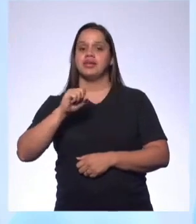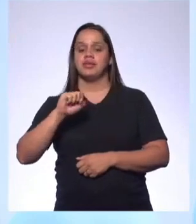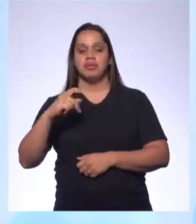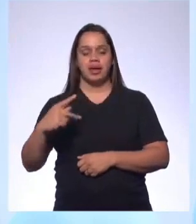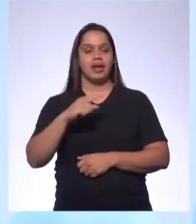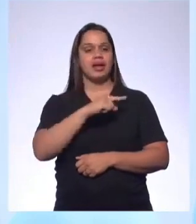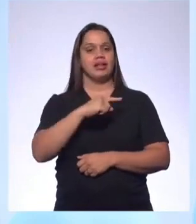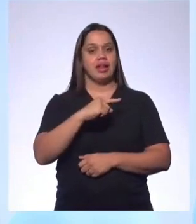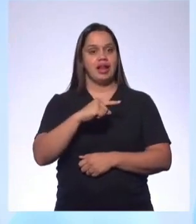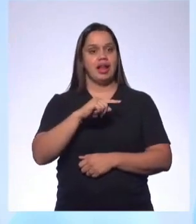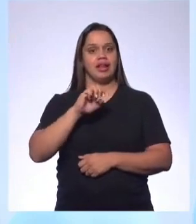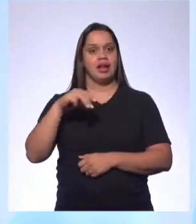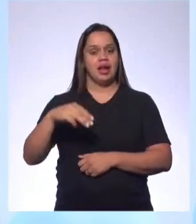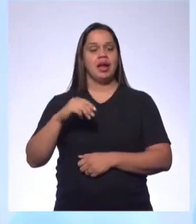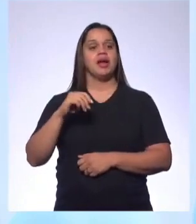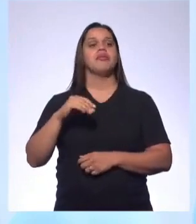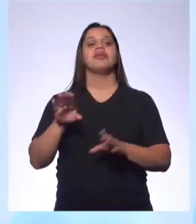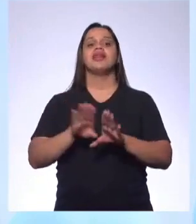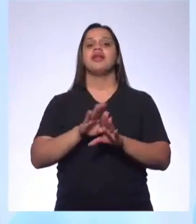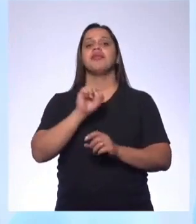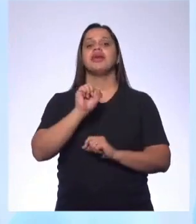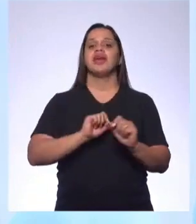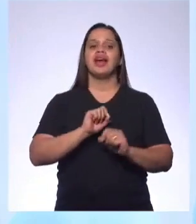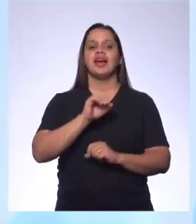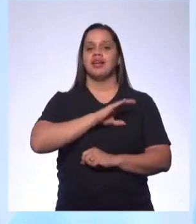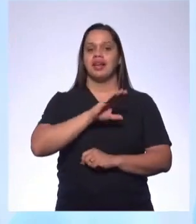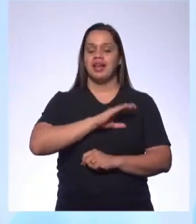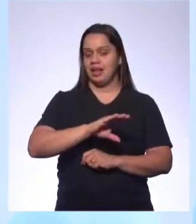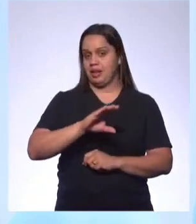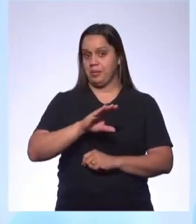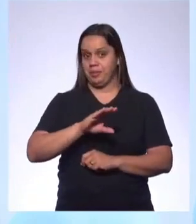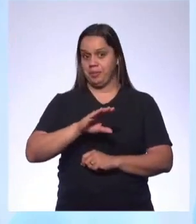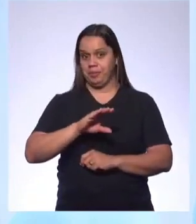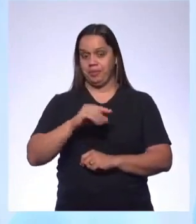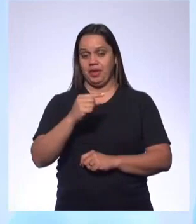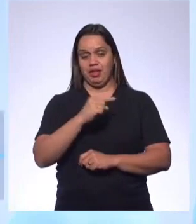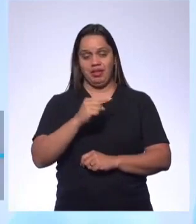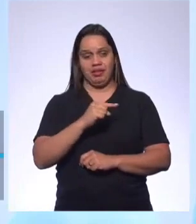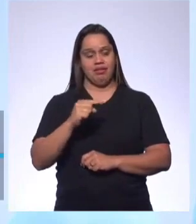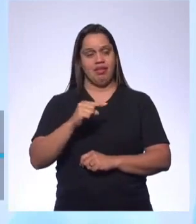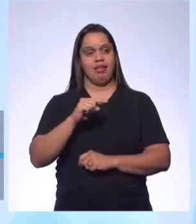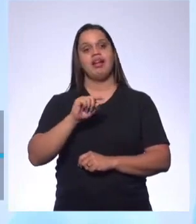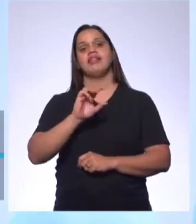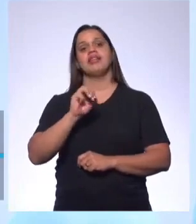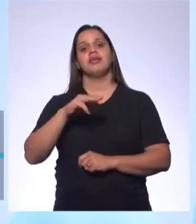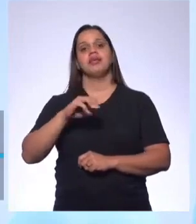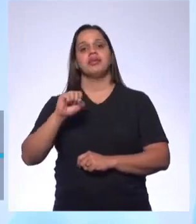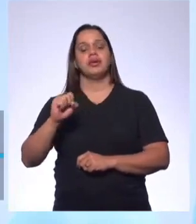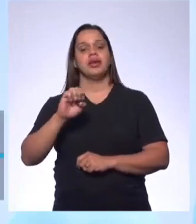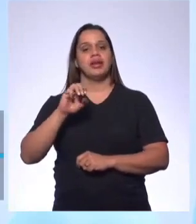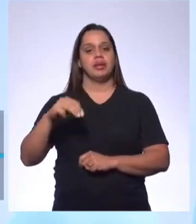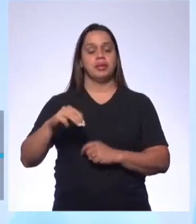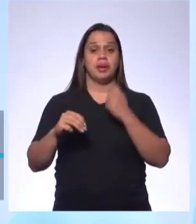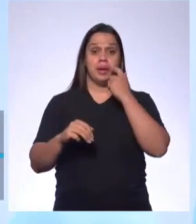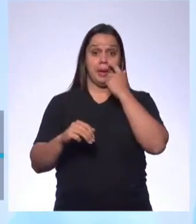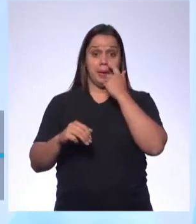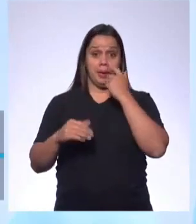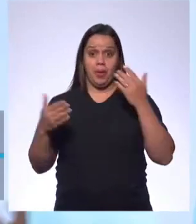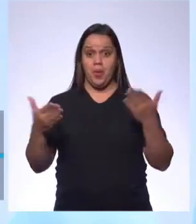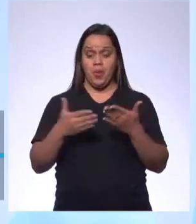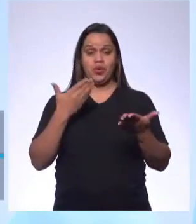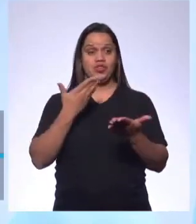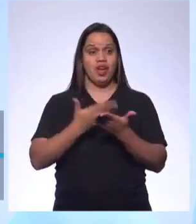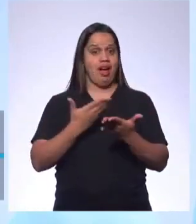CMSP_EM, Língua Portuguesa, CMSP_EM. E hoje nós vamos para a segunda aula